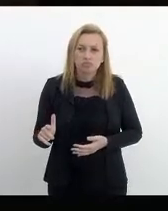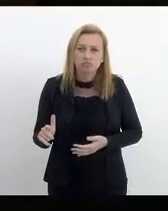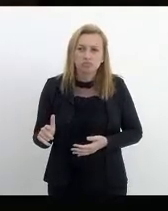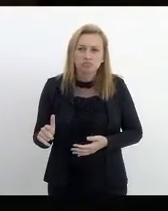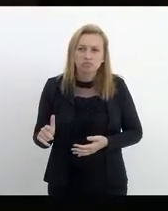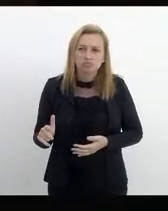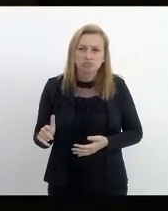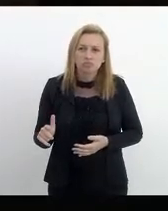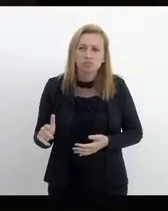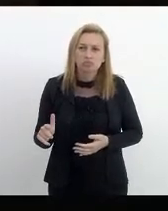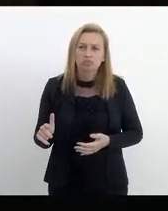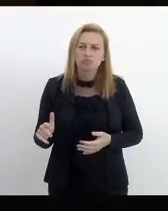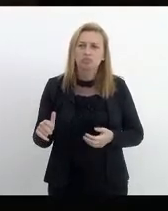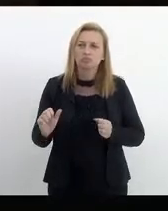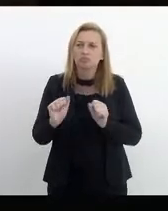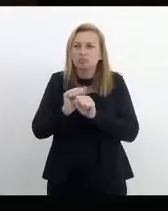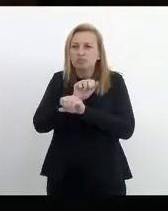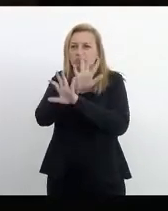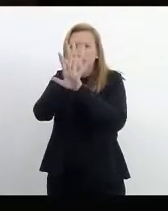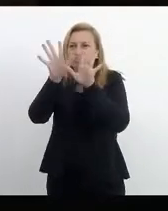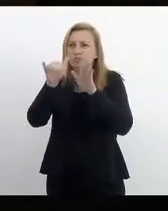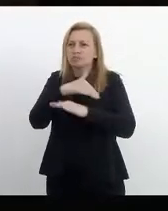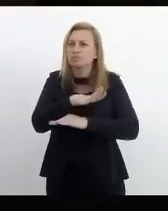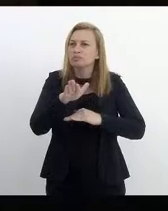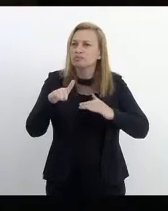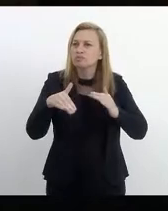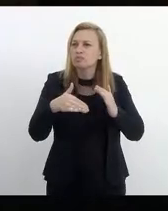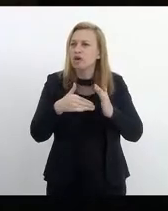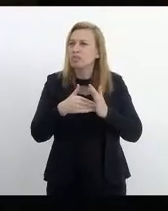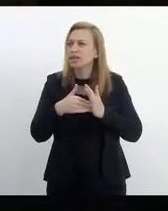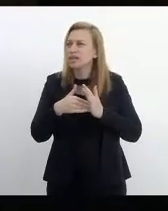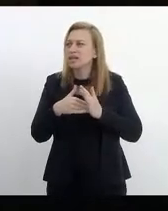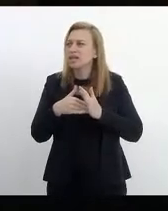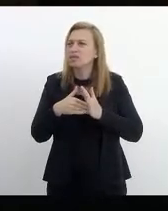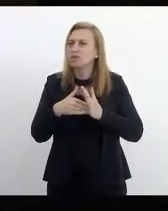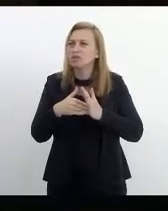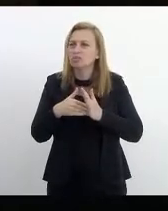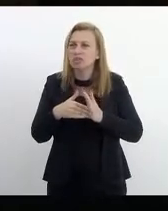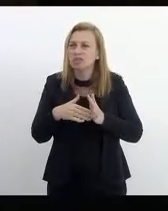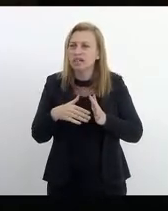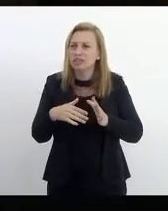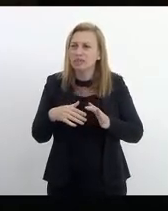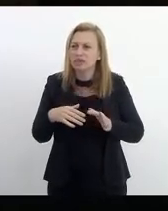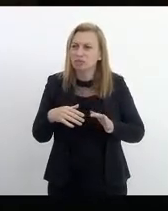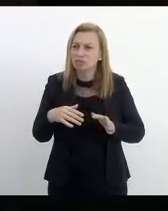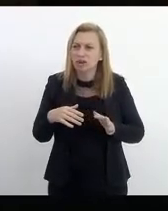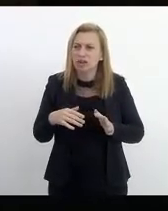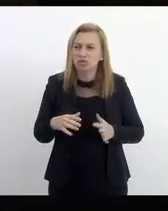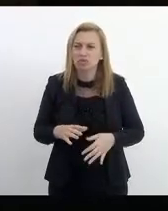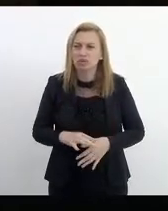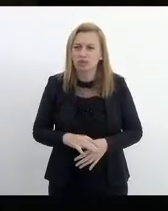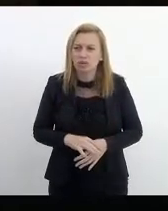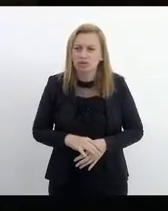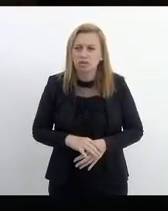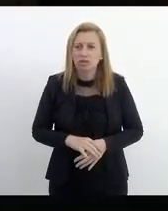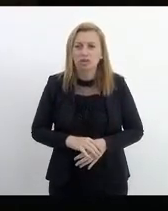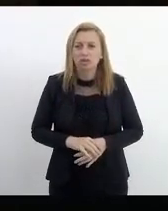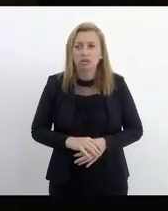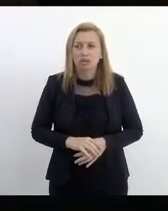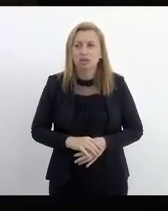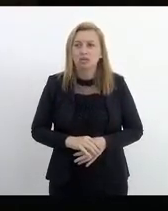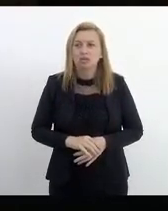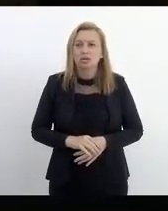de esclarecimento para todas e para todos daquilo que está se gastando Oi